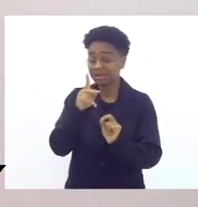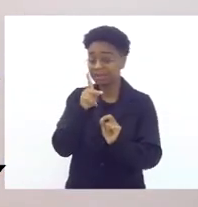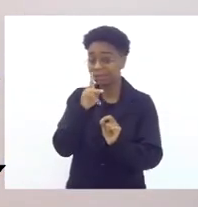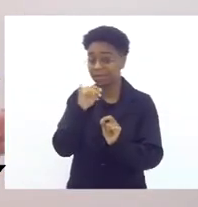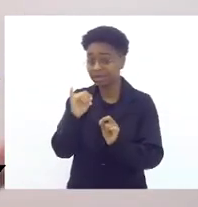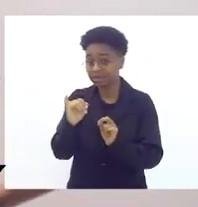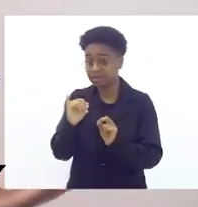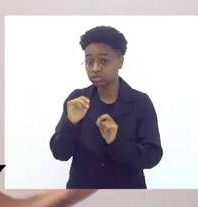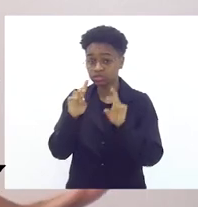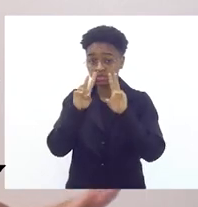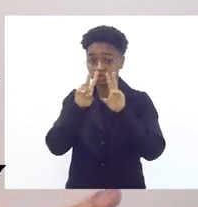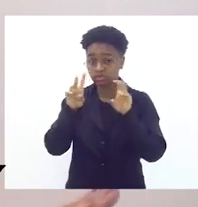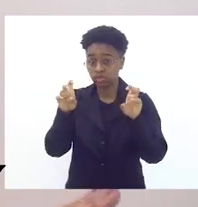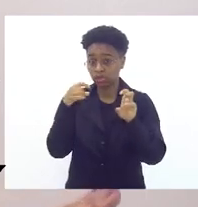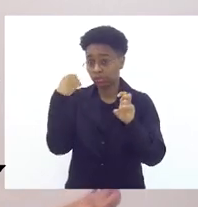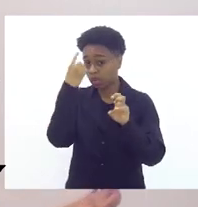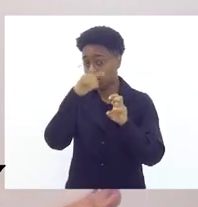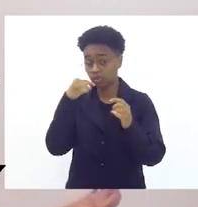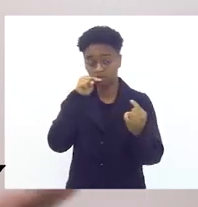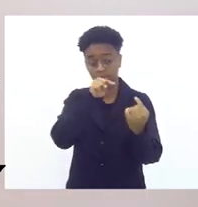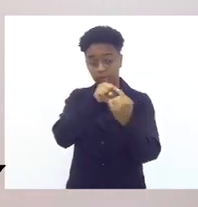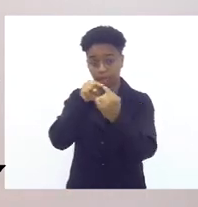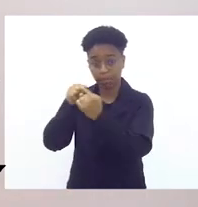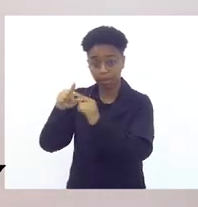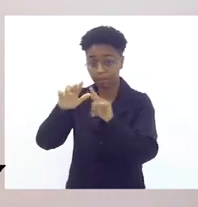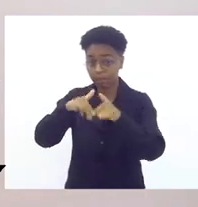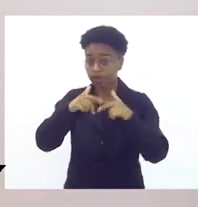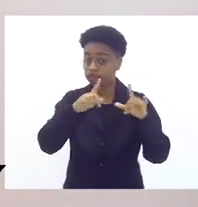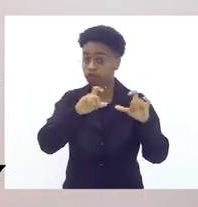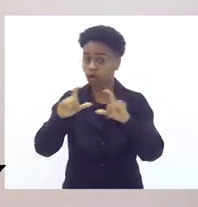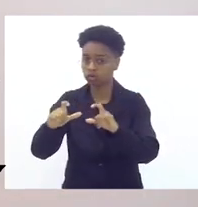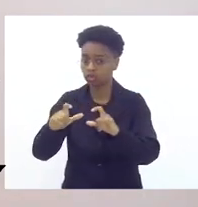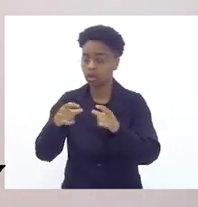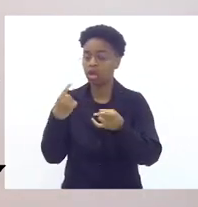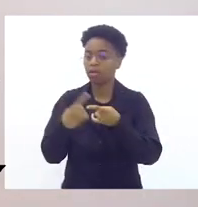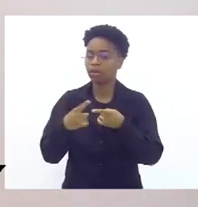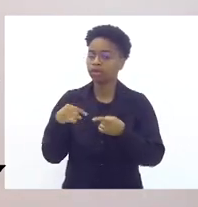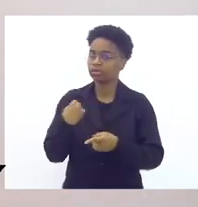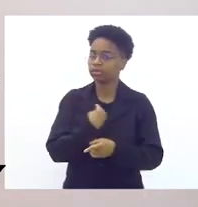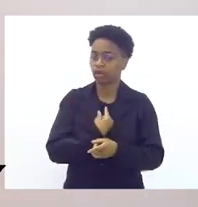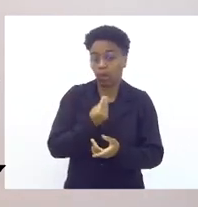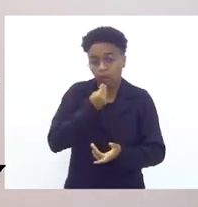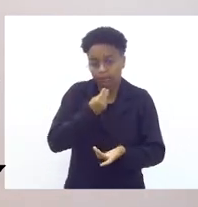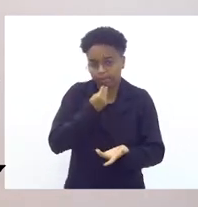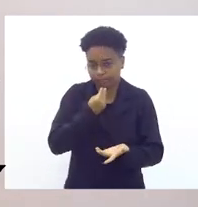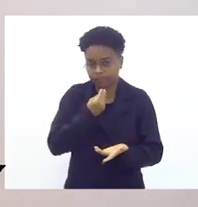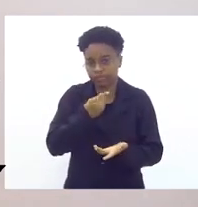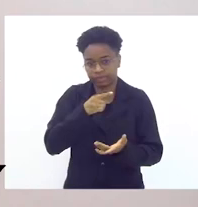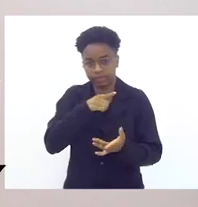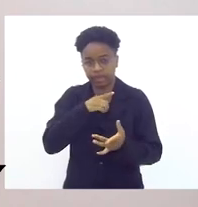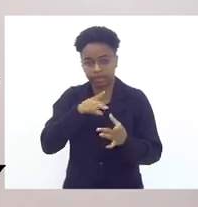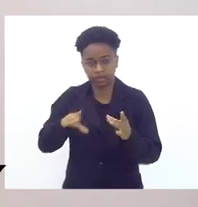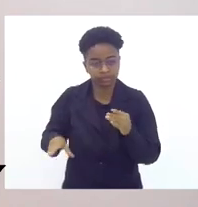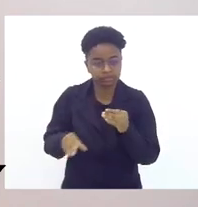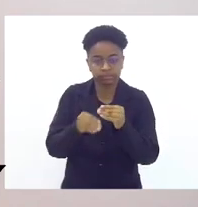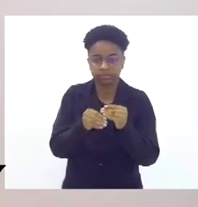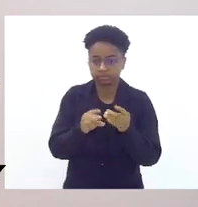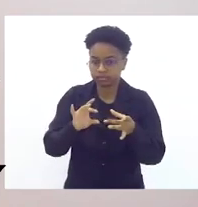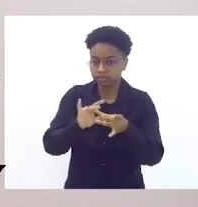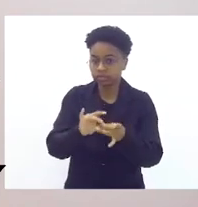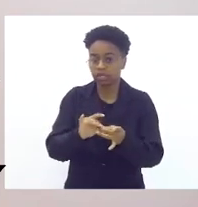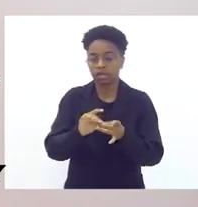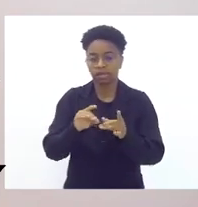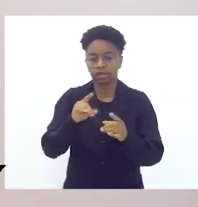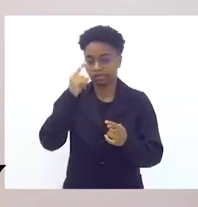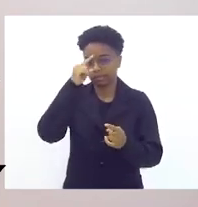do reconhecimento fotográfico justamente porque a gente queria é óbvio que está dentro de uma conhecimento de